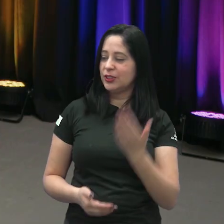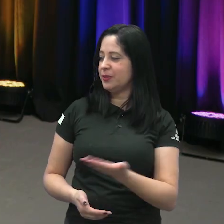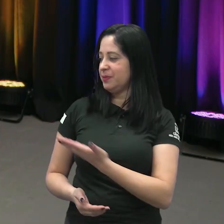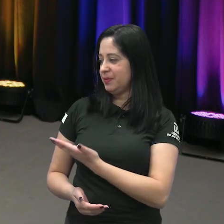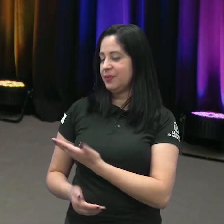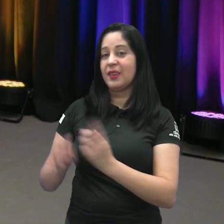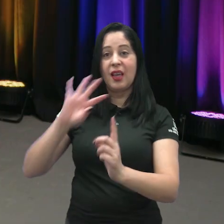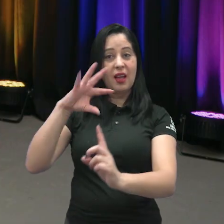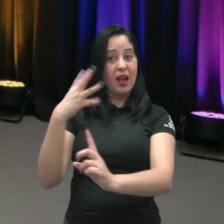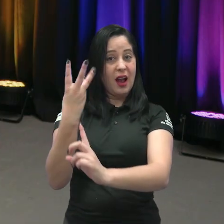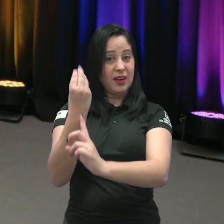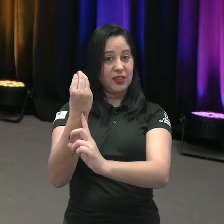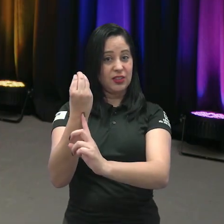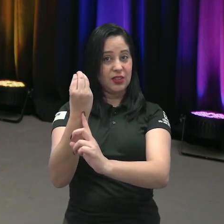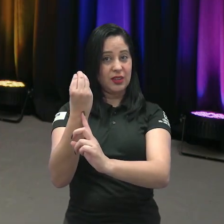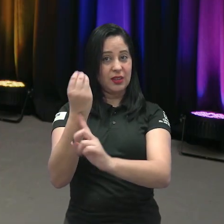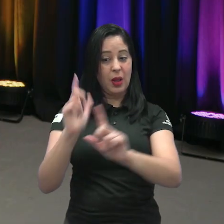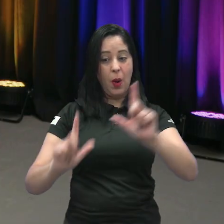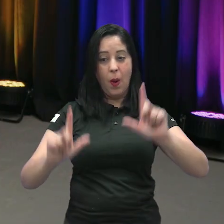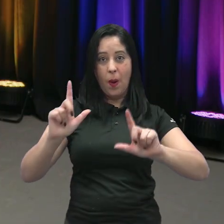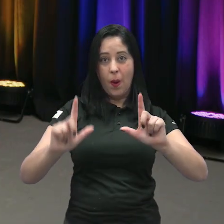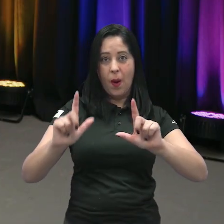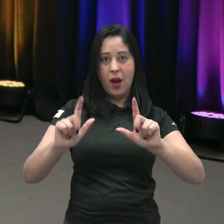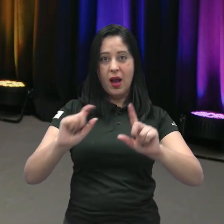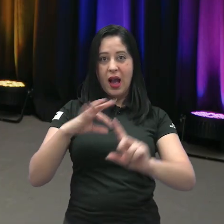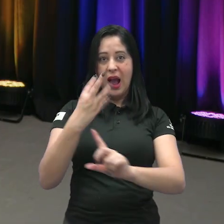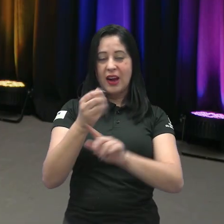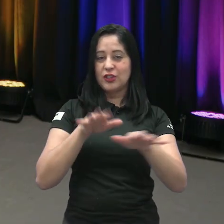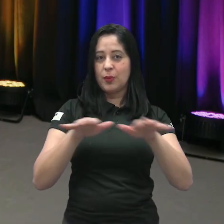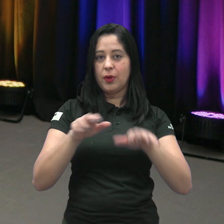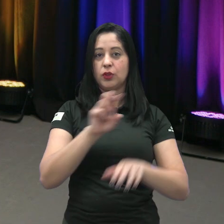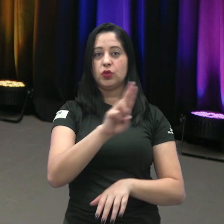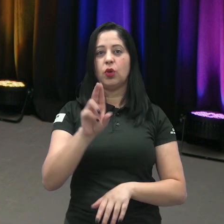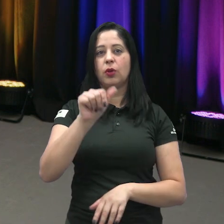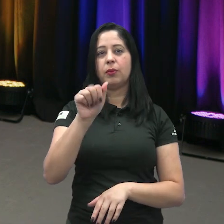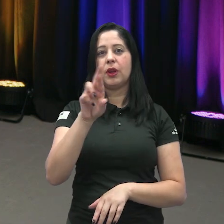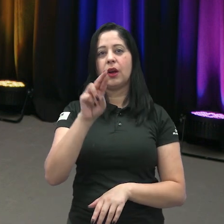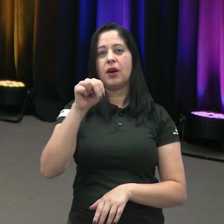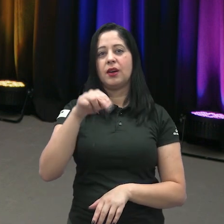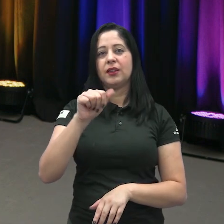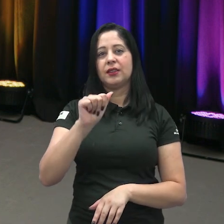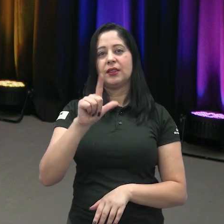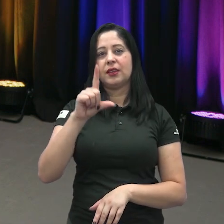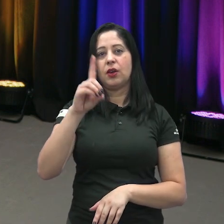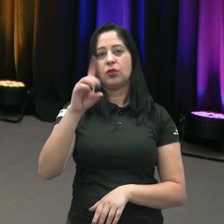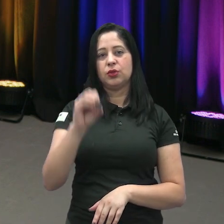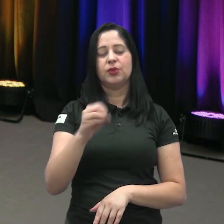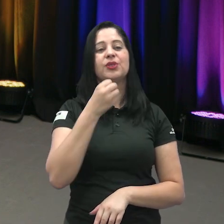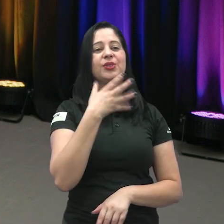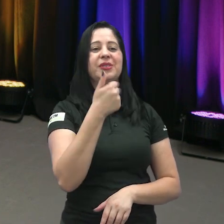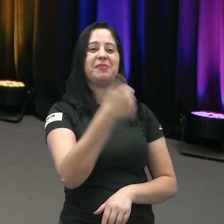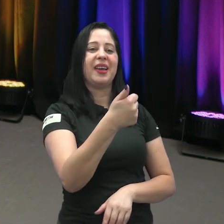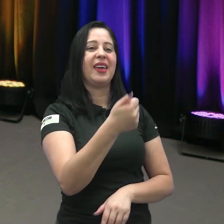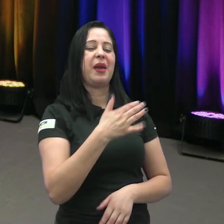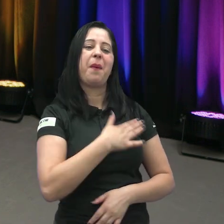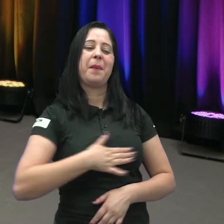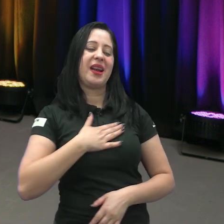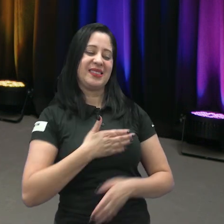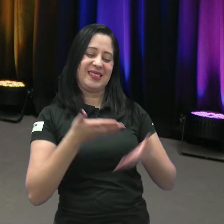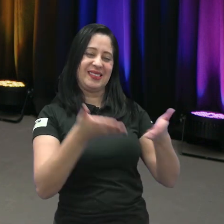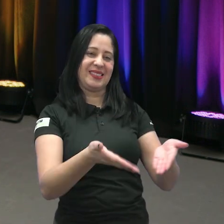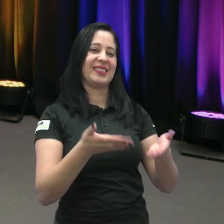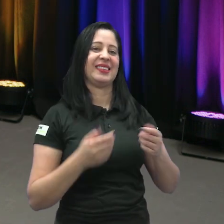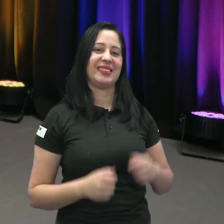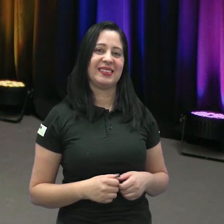nosso artista do quadro Arte em Movimento, Arnaldo Sampaio. Muito bem-vindo aos estúdios. Olá, tudo bem, Pri? Prazer estar aqui